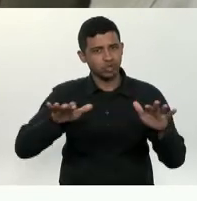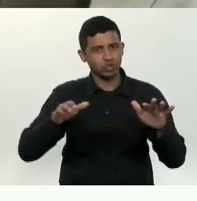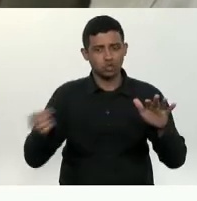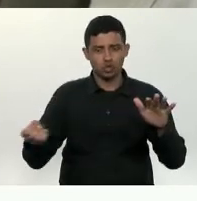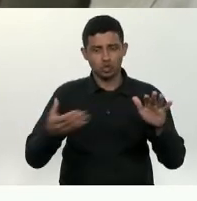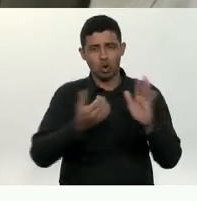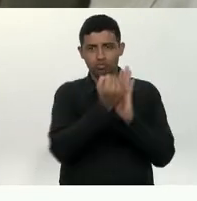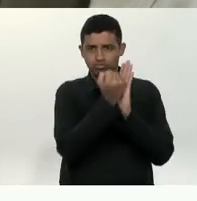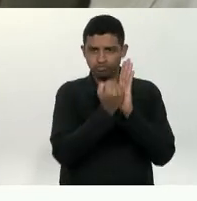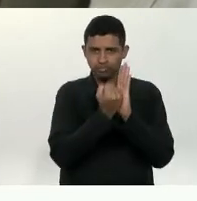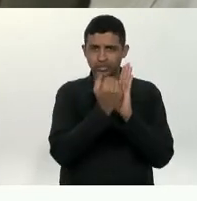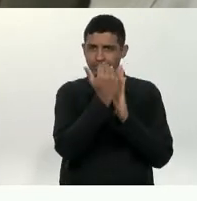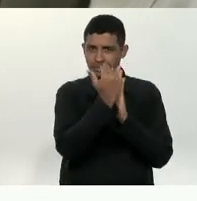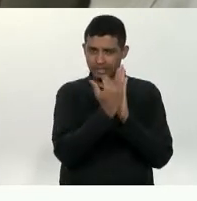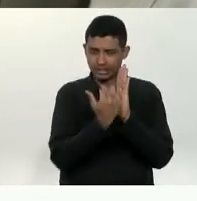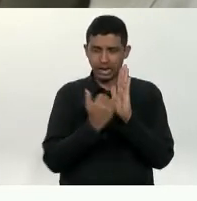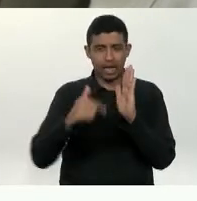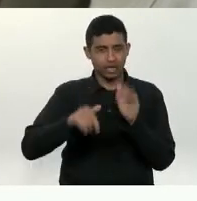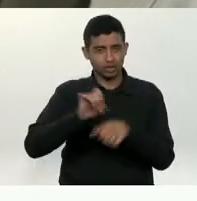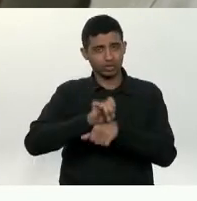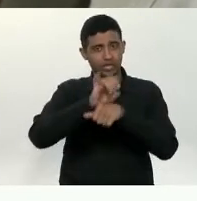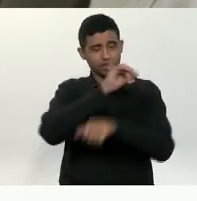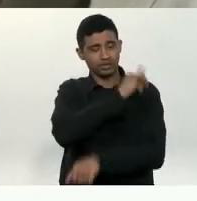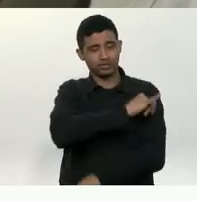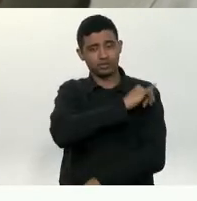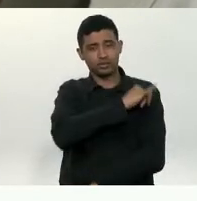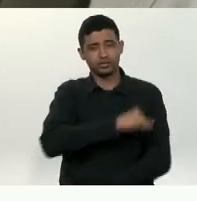livre mercado de gás no Estado do Rio de Janeiro, na verdade,